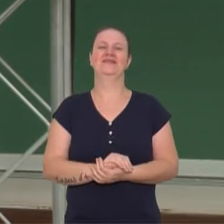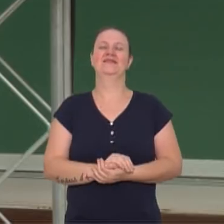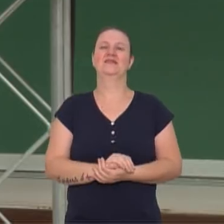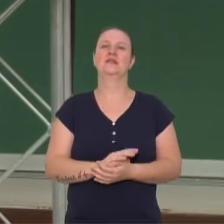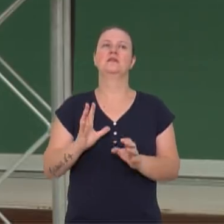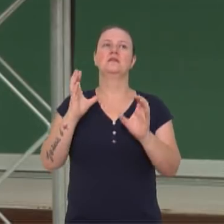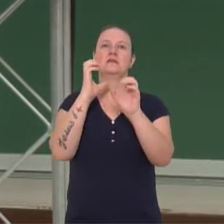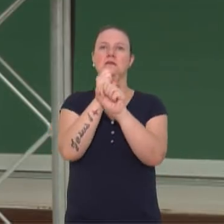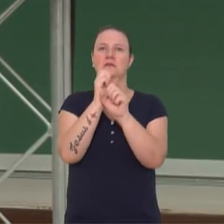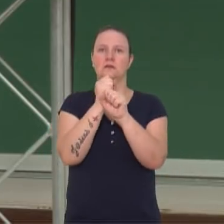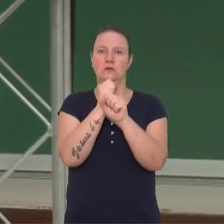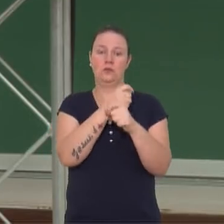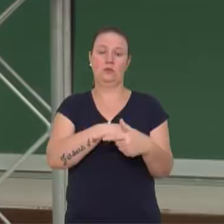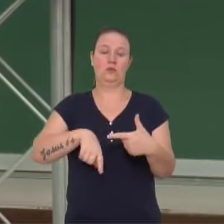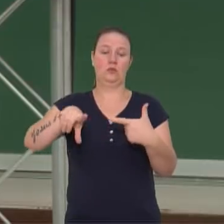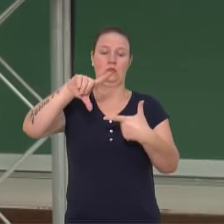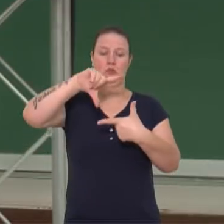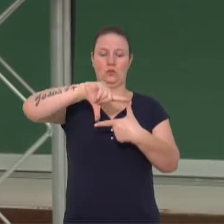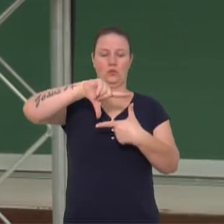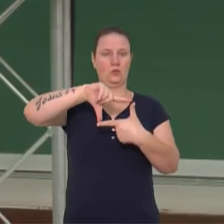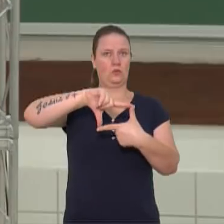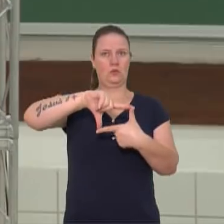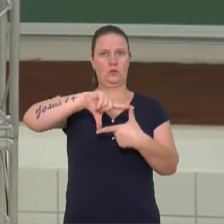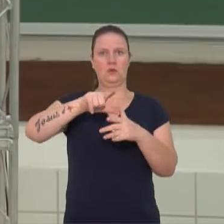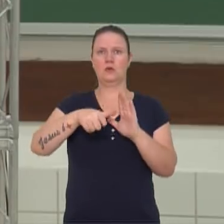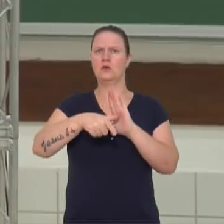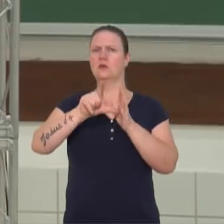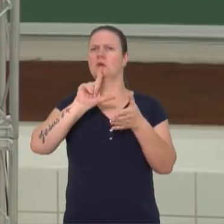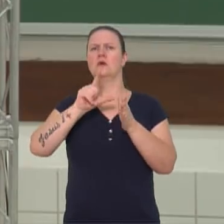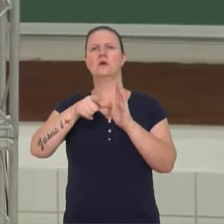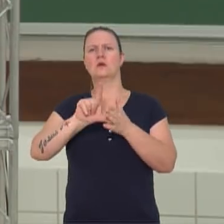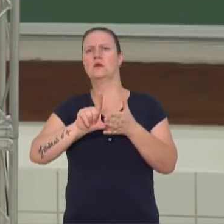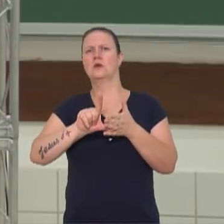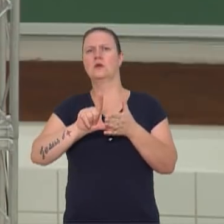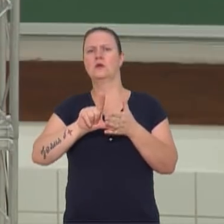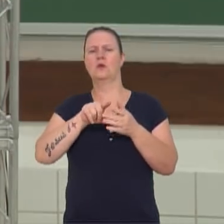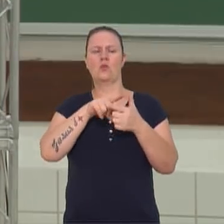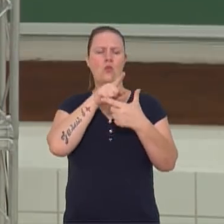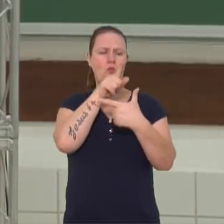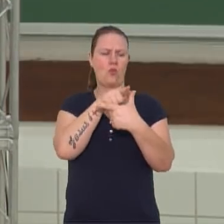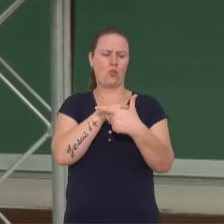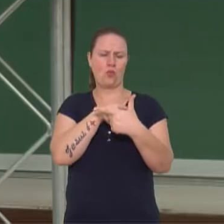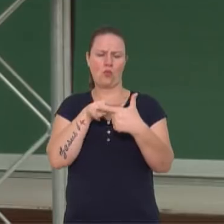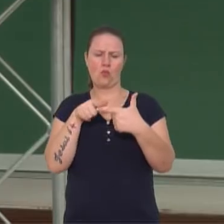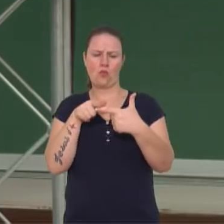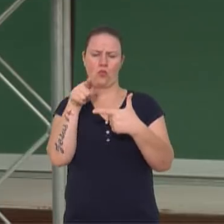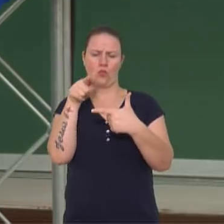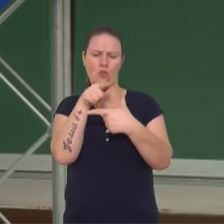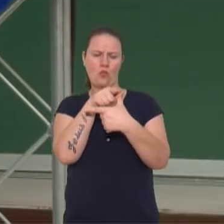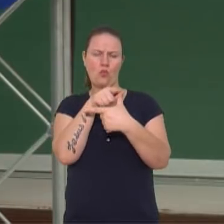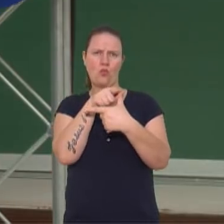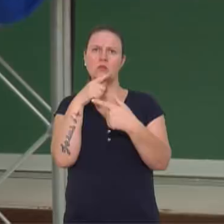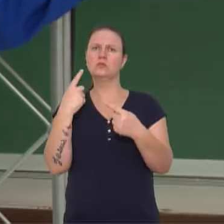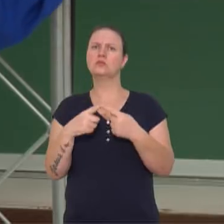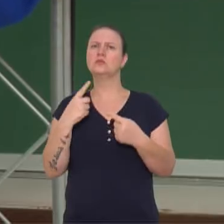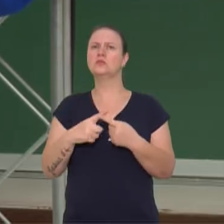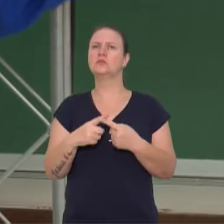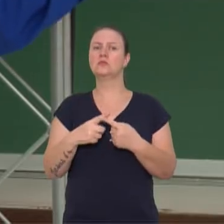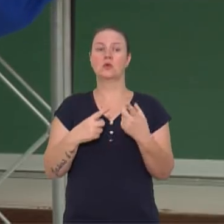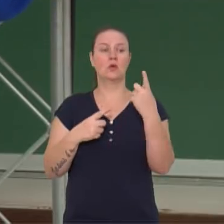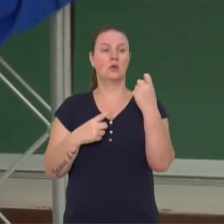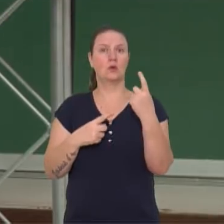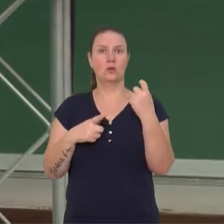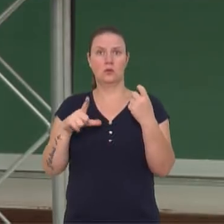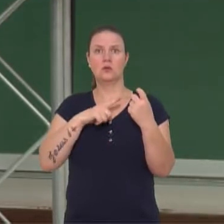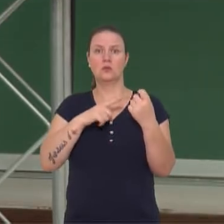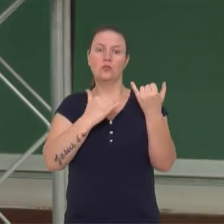Calcular o perímetro do retângulo. Por que eu vou calcular primeiro o perímetro do retângulo? Porque o retângulo é a única que